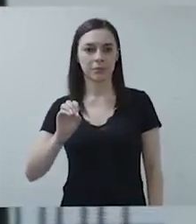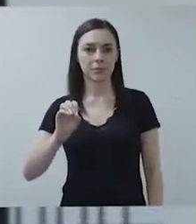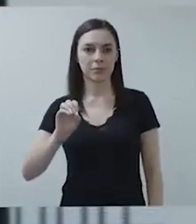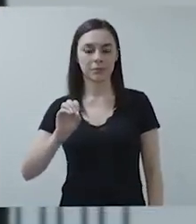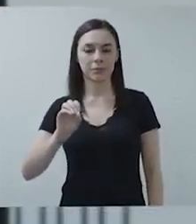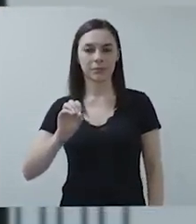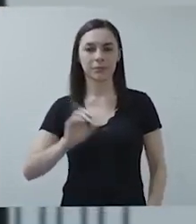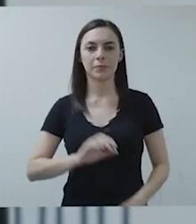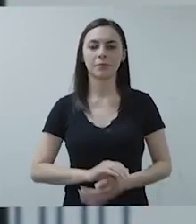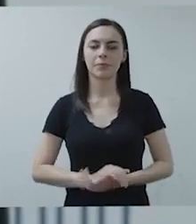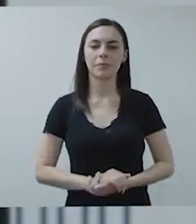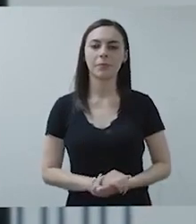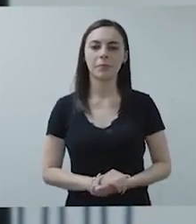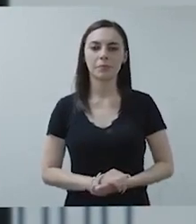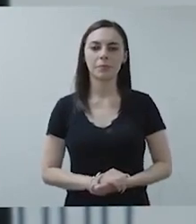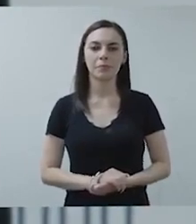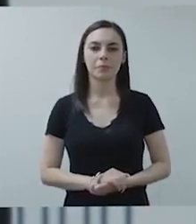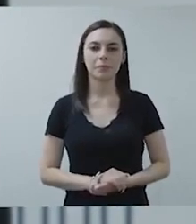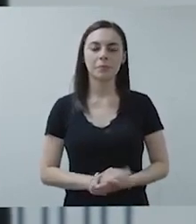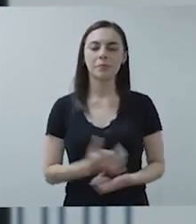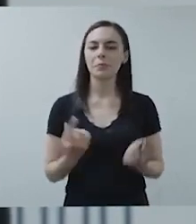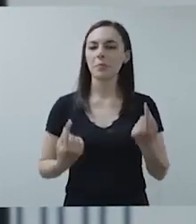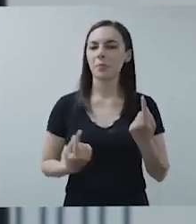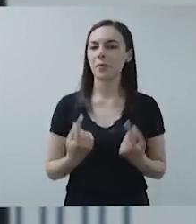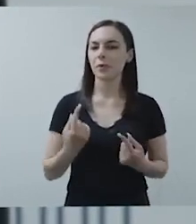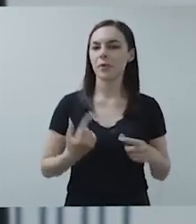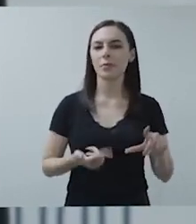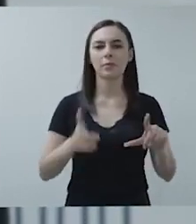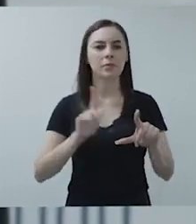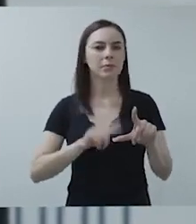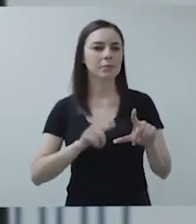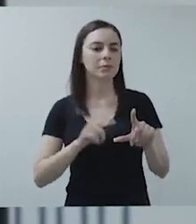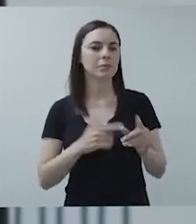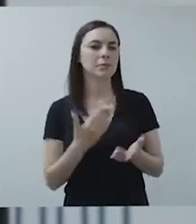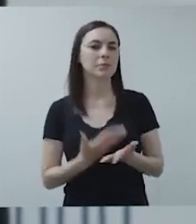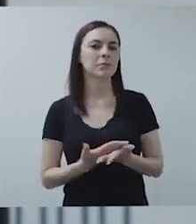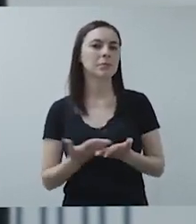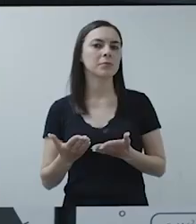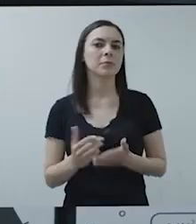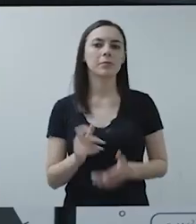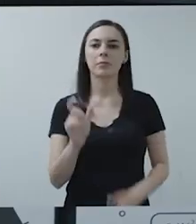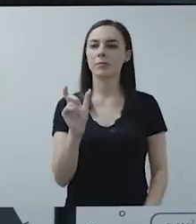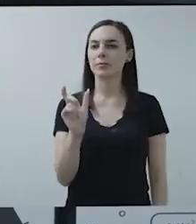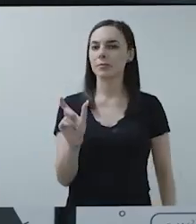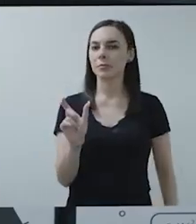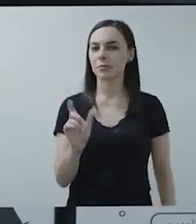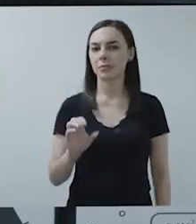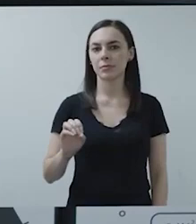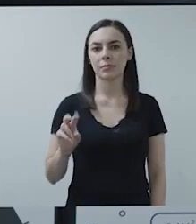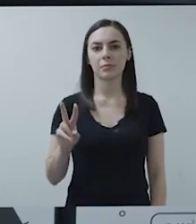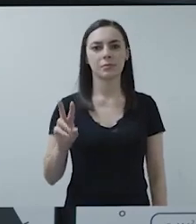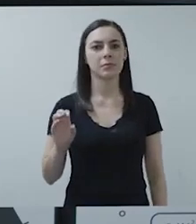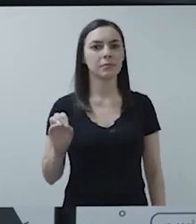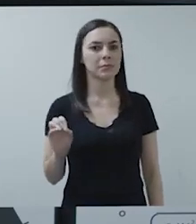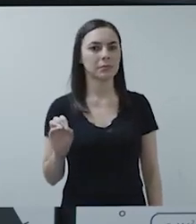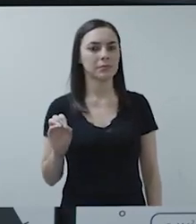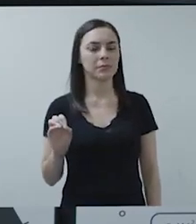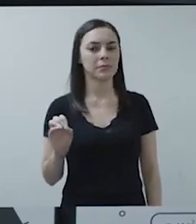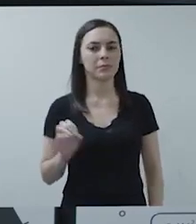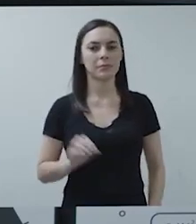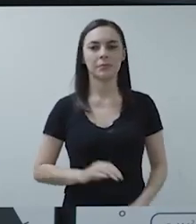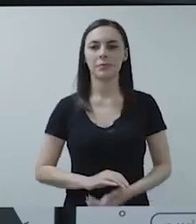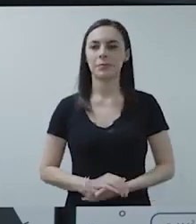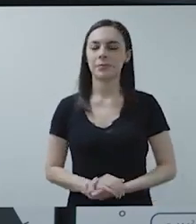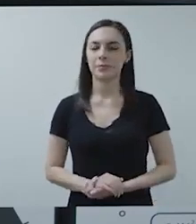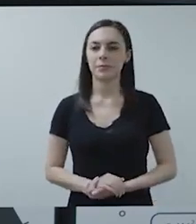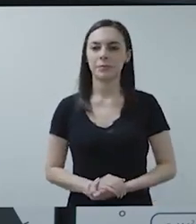Ovo. Qual dessas aqui é essa letra inicial da palavra ovo?